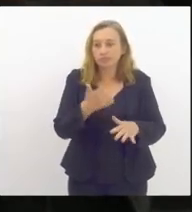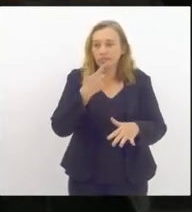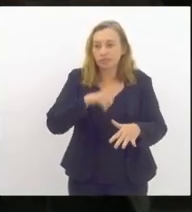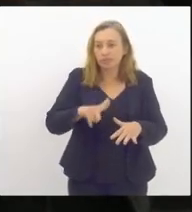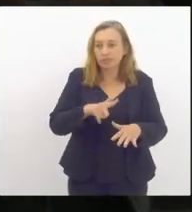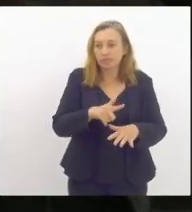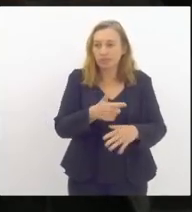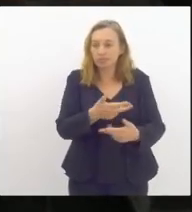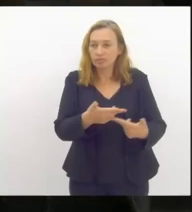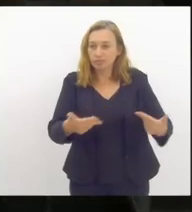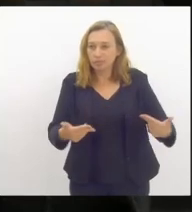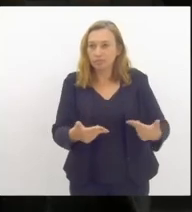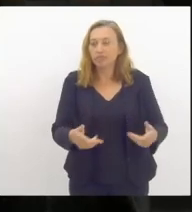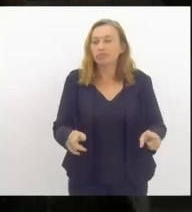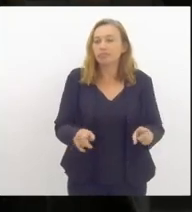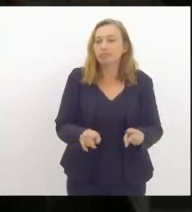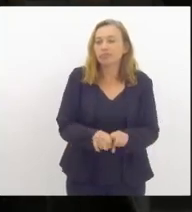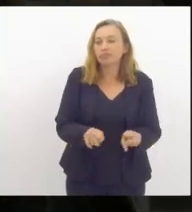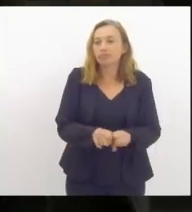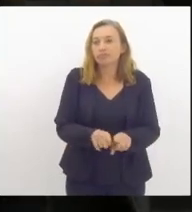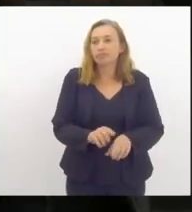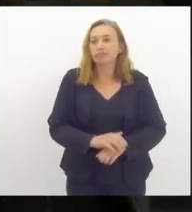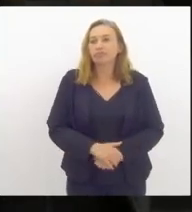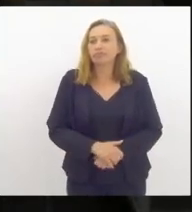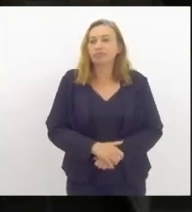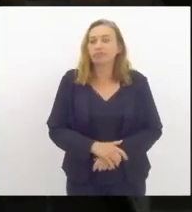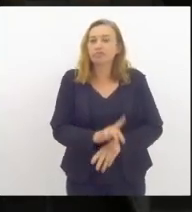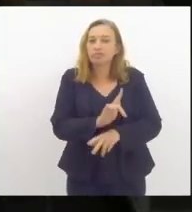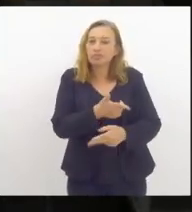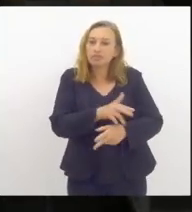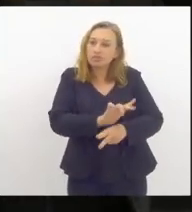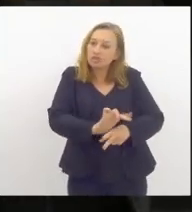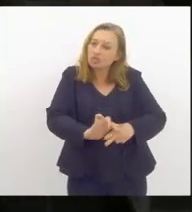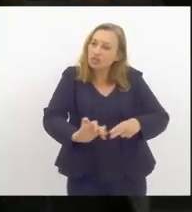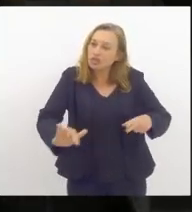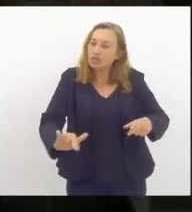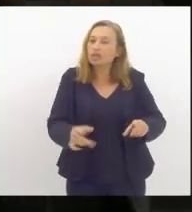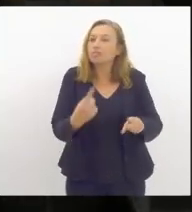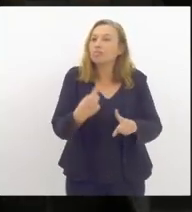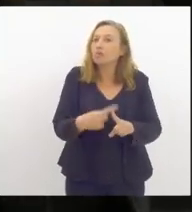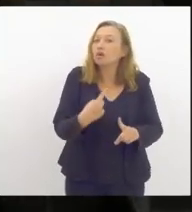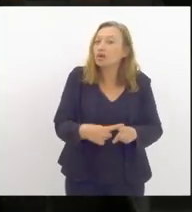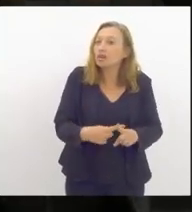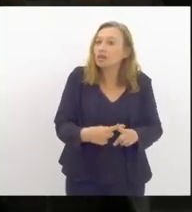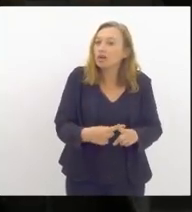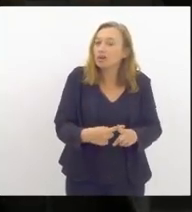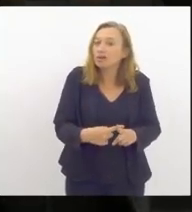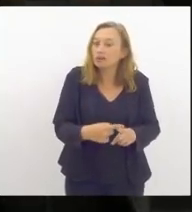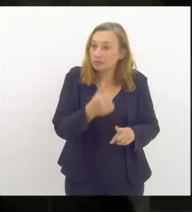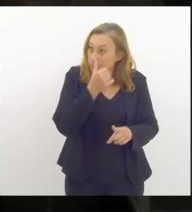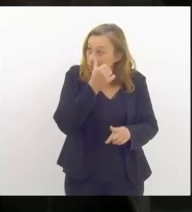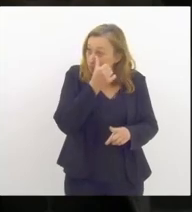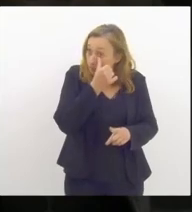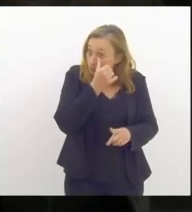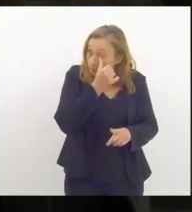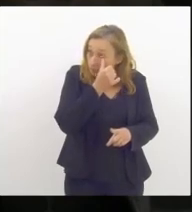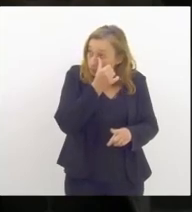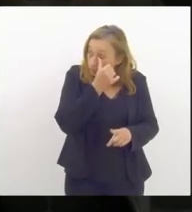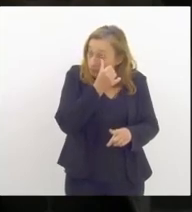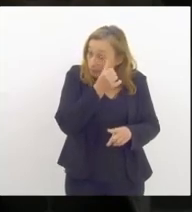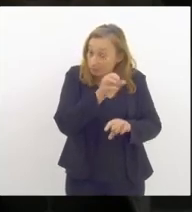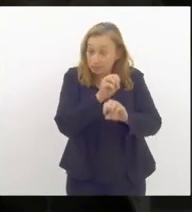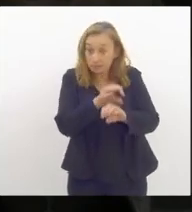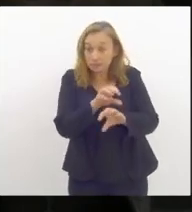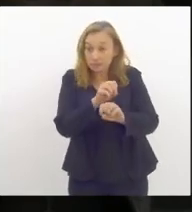debate que quer enfatizar a dimensão da diversidade porque o ensino é